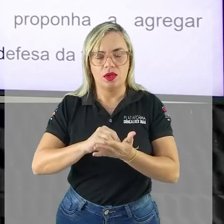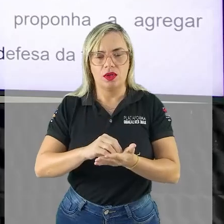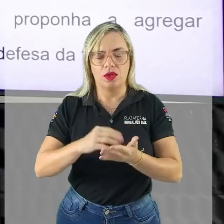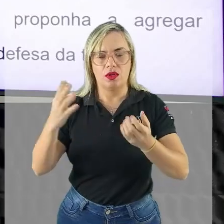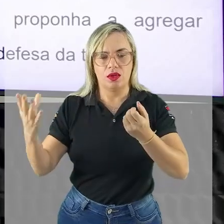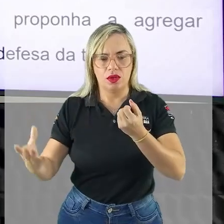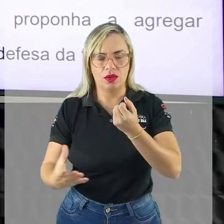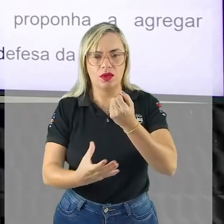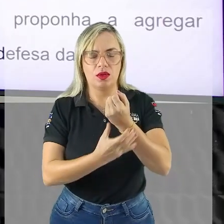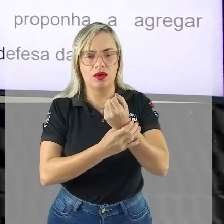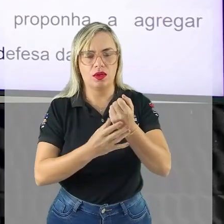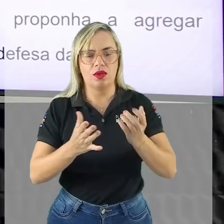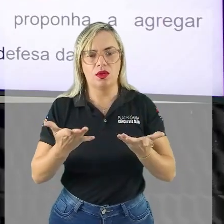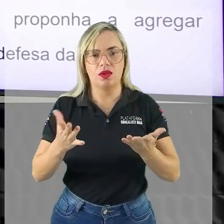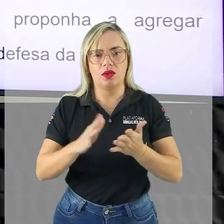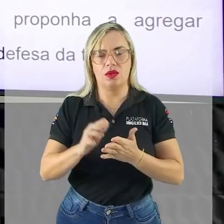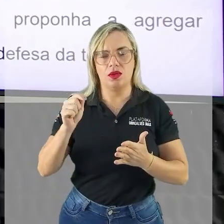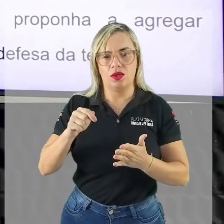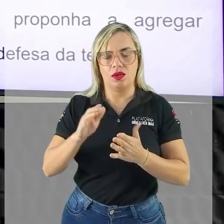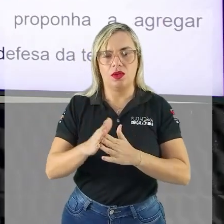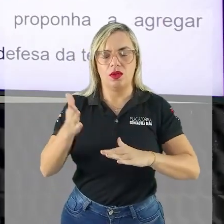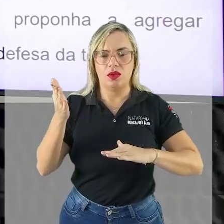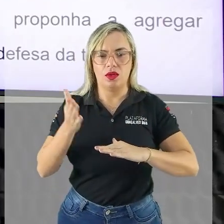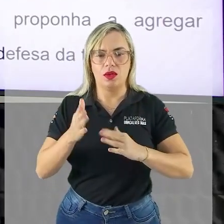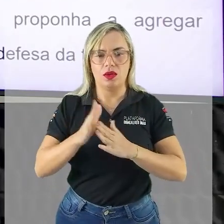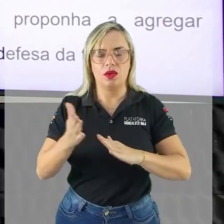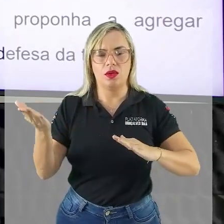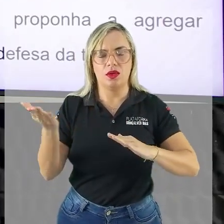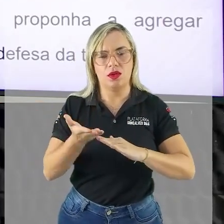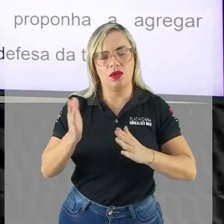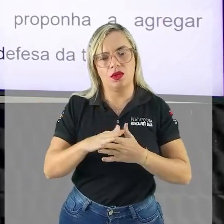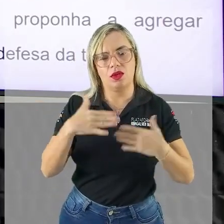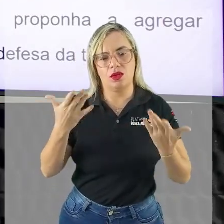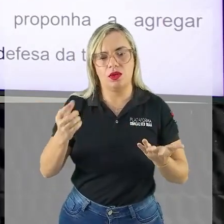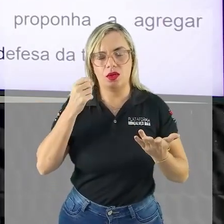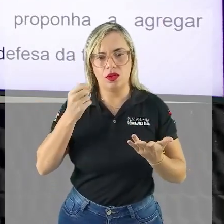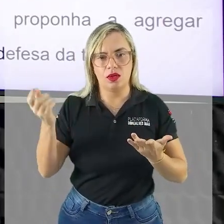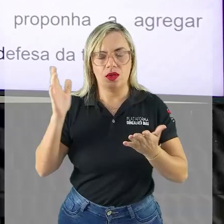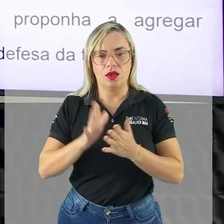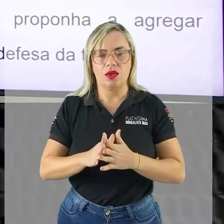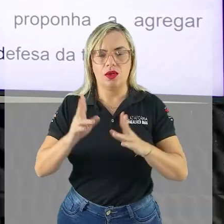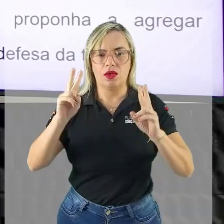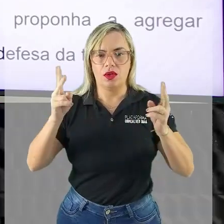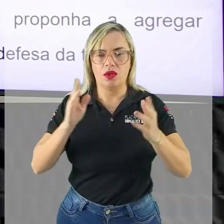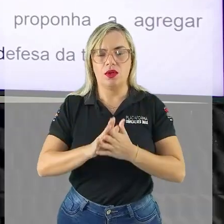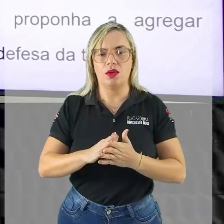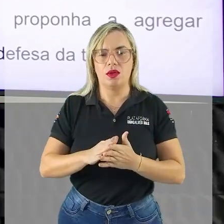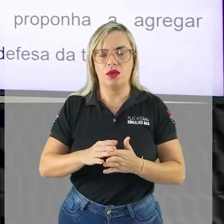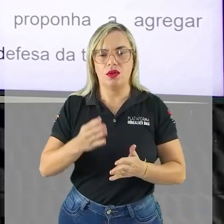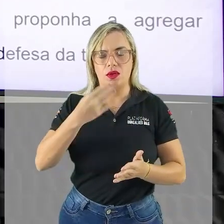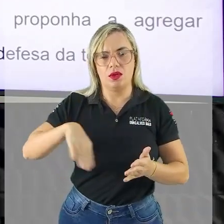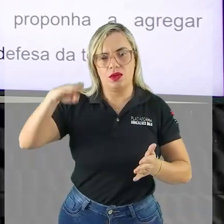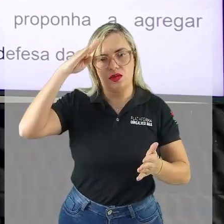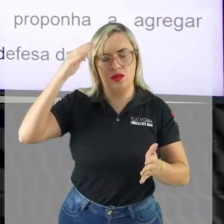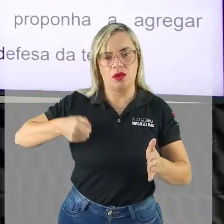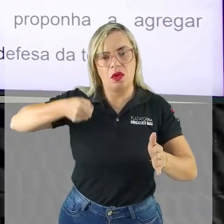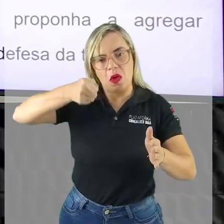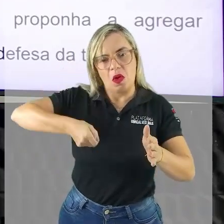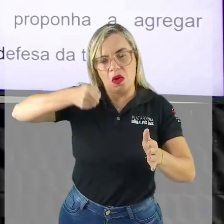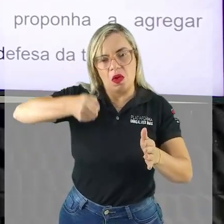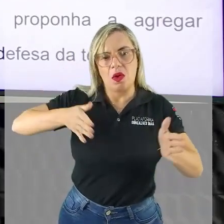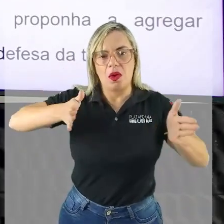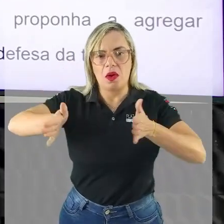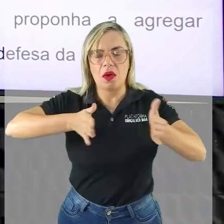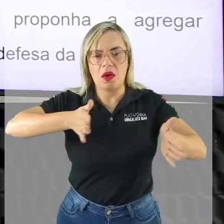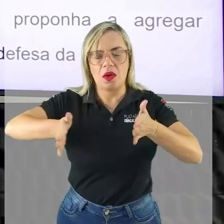permeia o cenário moderno ou o cenário contemporâneo. Eu vou citar a ditadura militar porque eu penso que